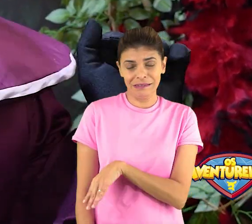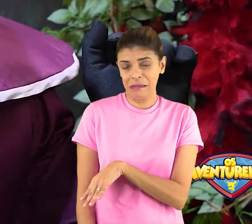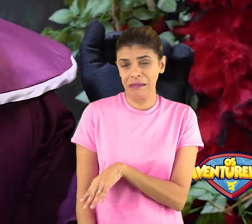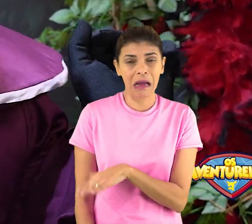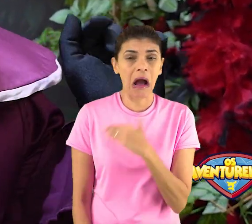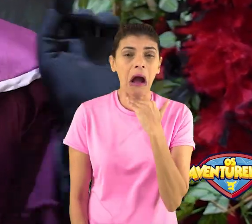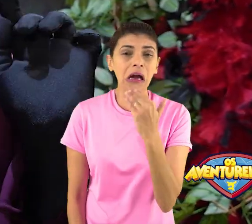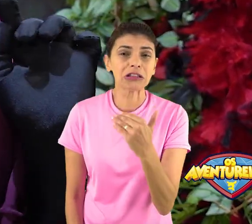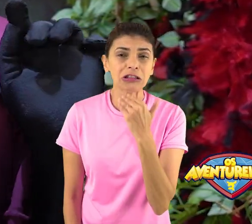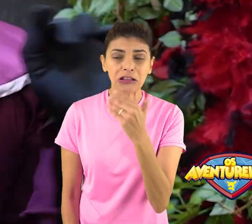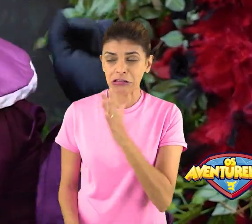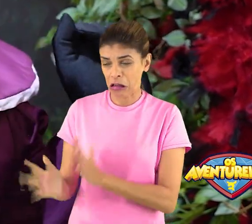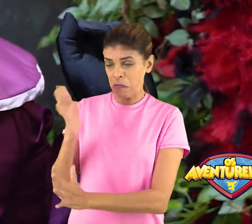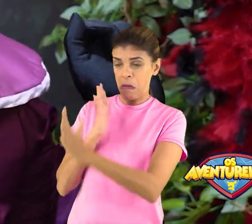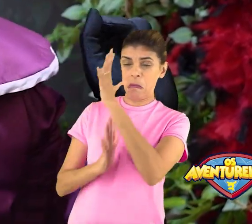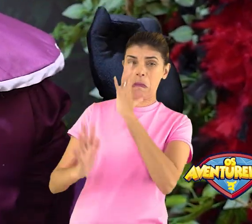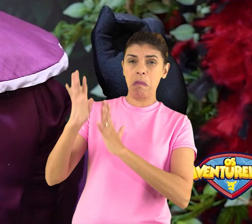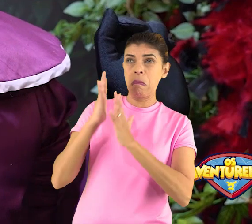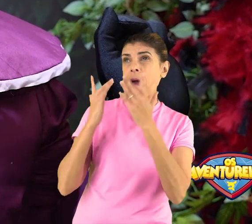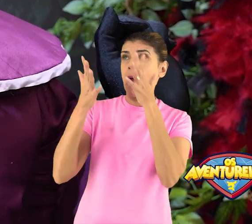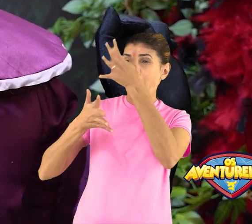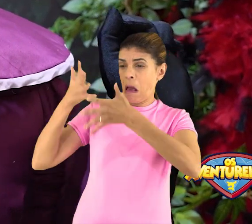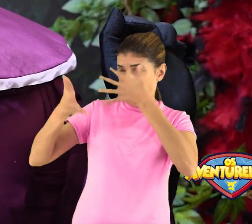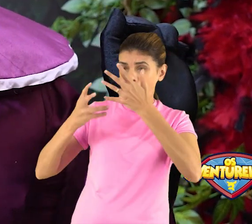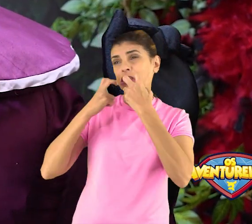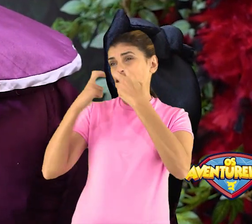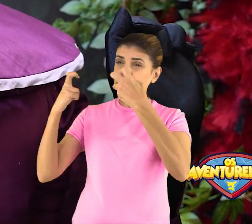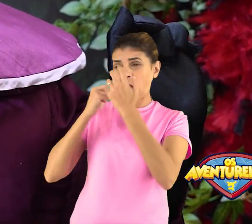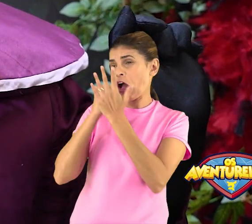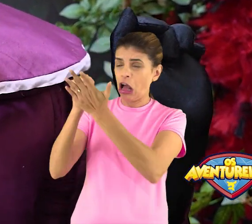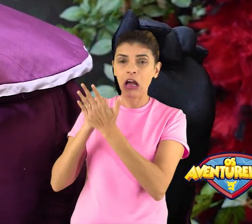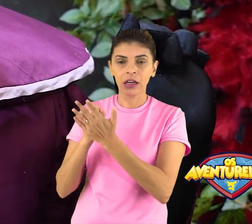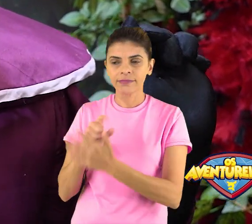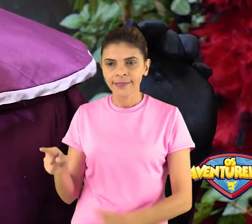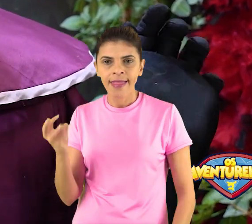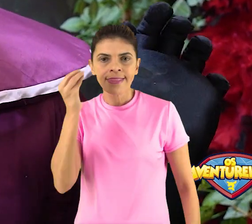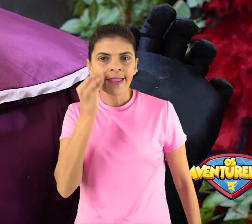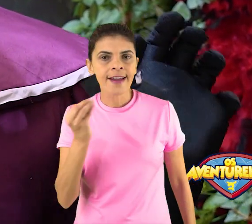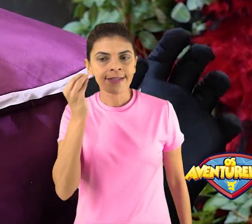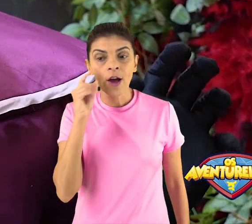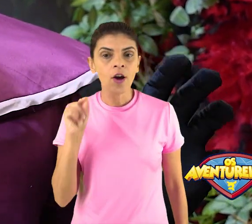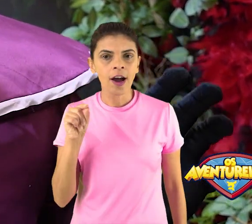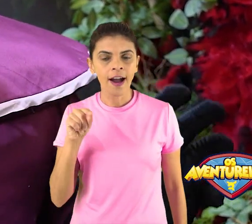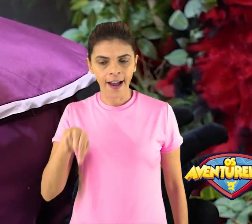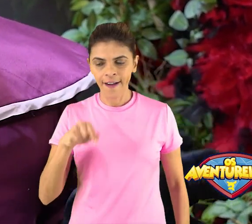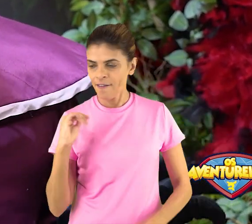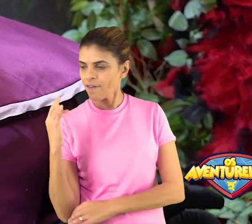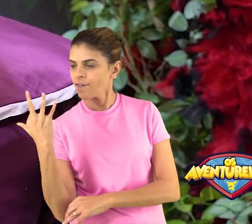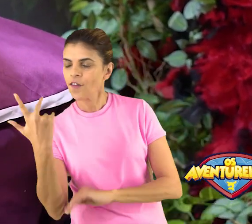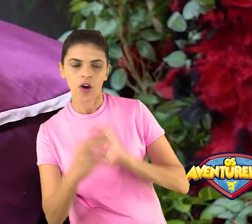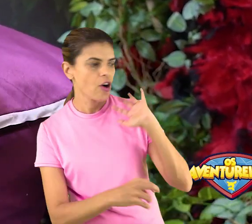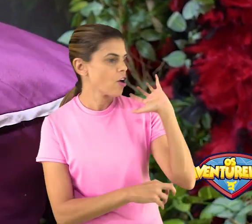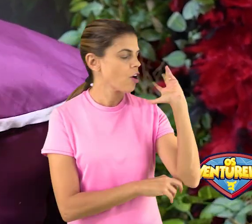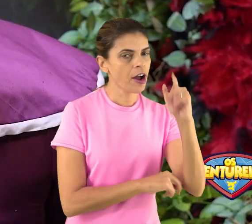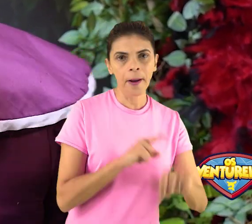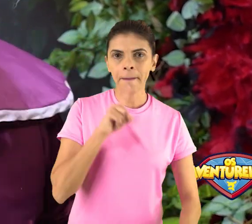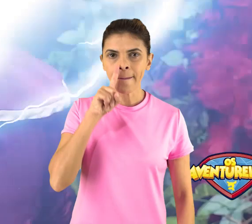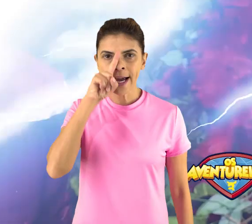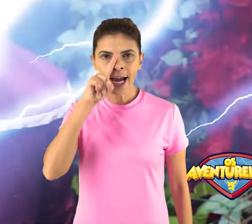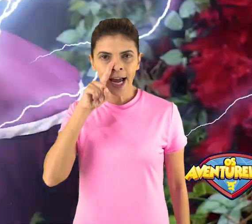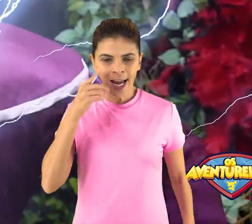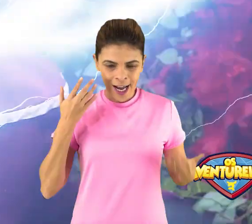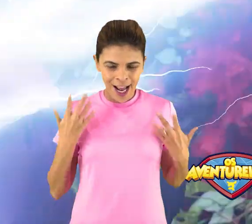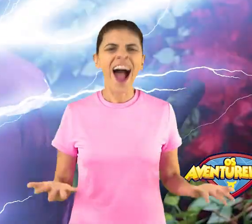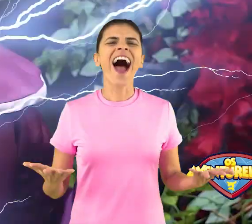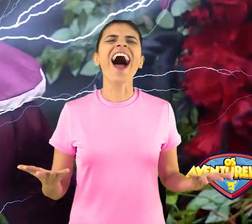Não adianta gritar. Você está dentro da floresta do